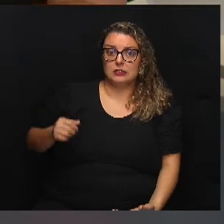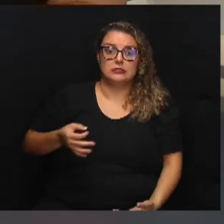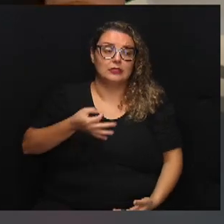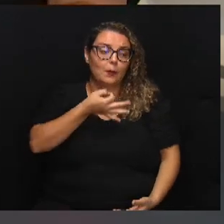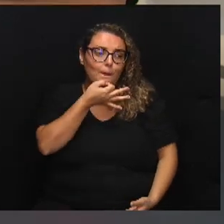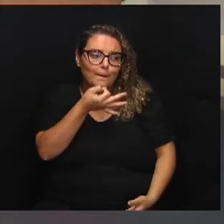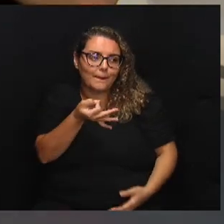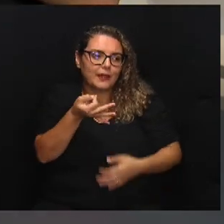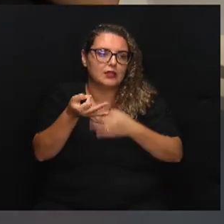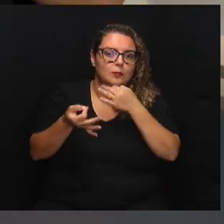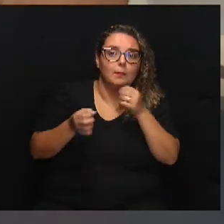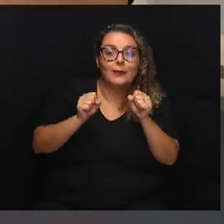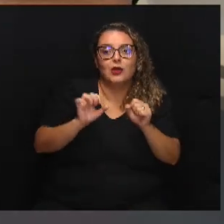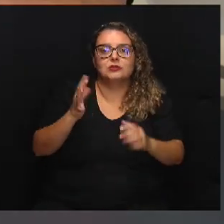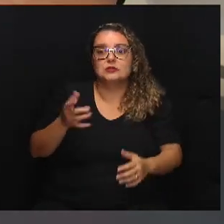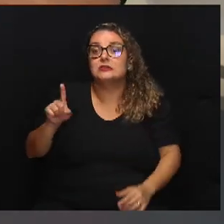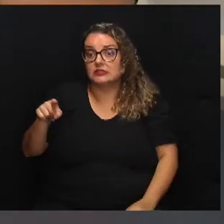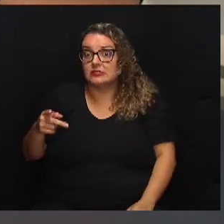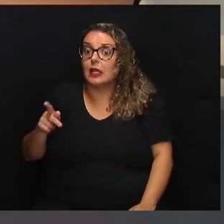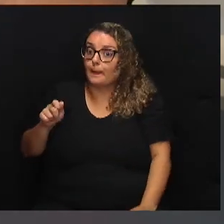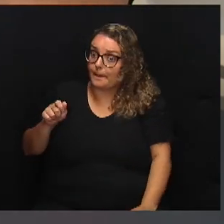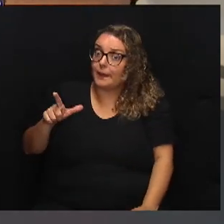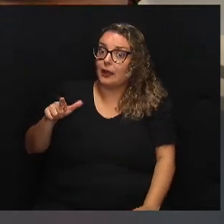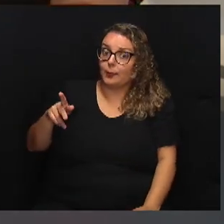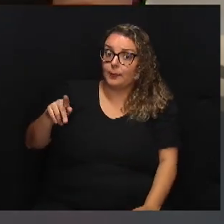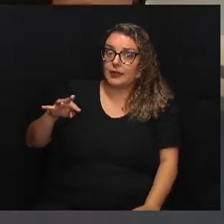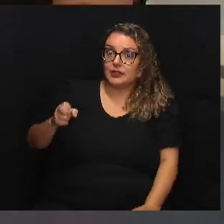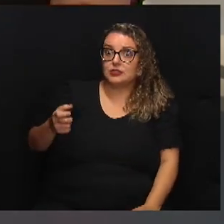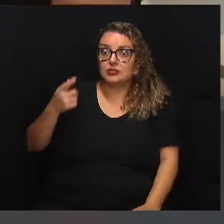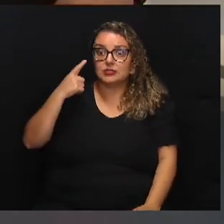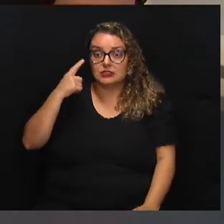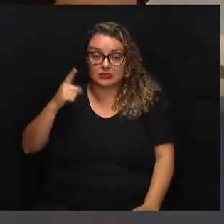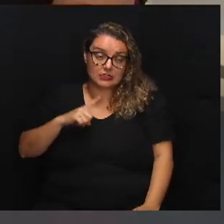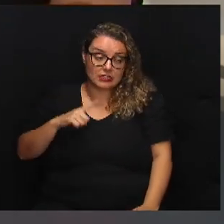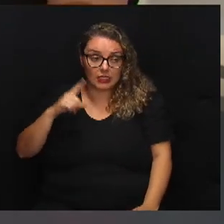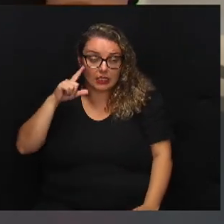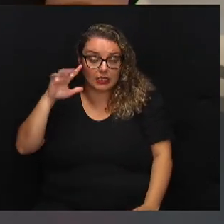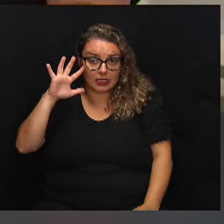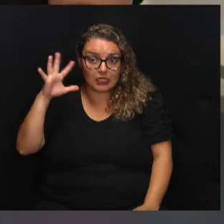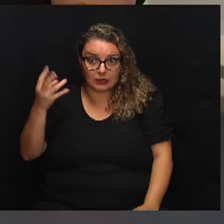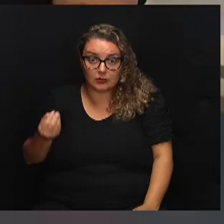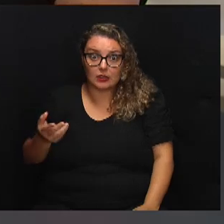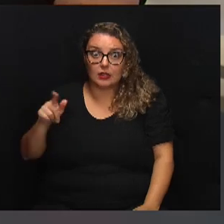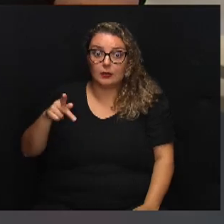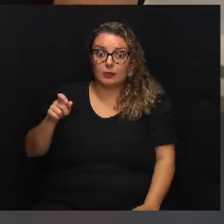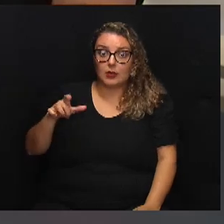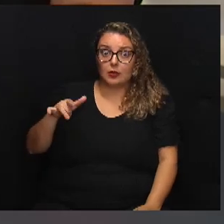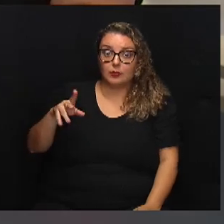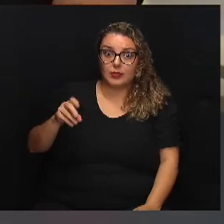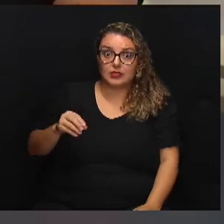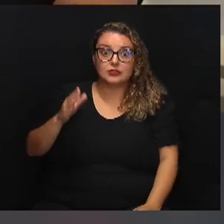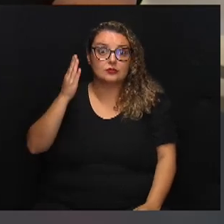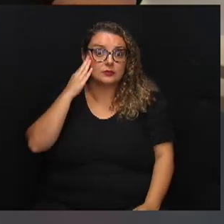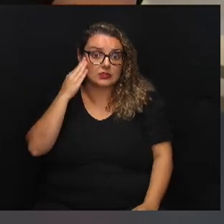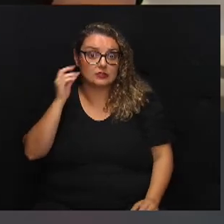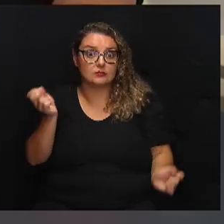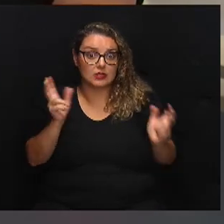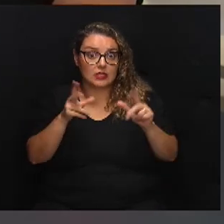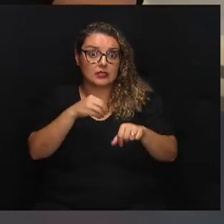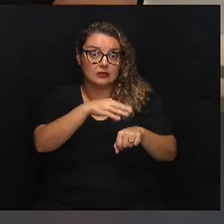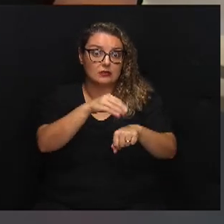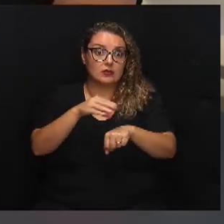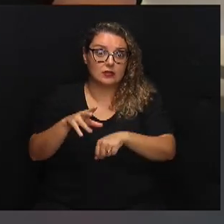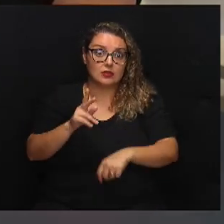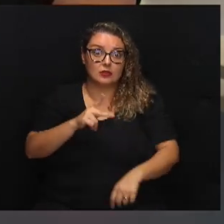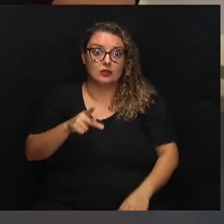palpites, né? São palpites. Não, é bom que a nossa audiência tenha claro, de que se trata de palpites. Mas é bom as pessoas ficarem ligadas aí nas dicas